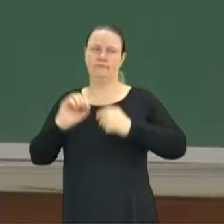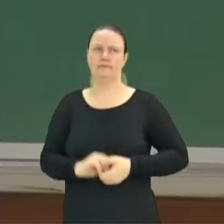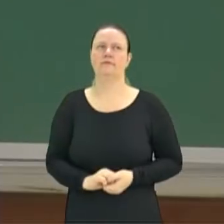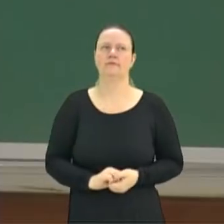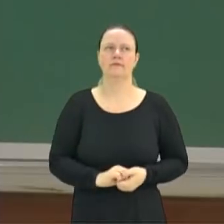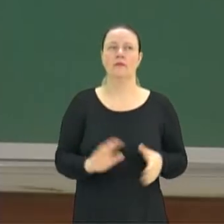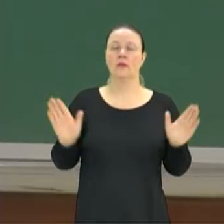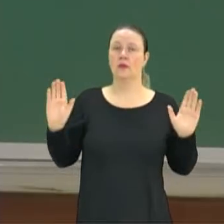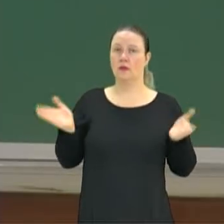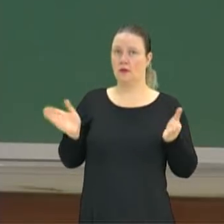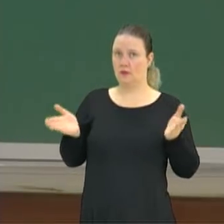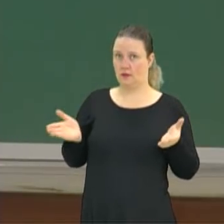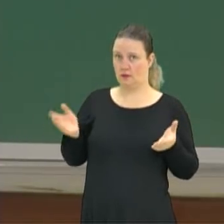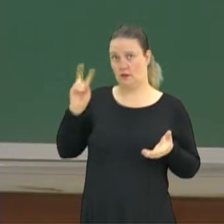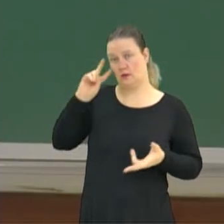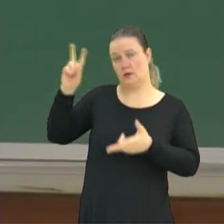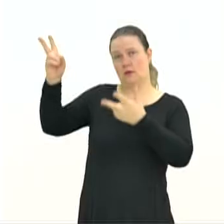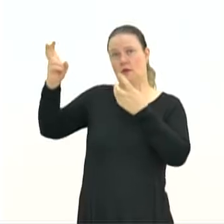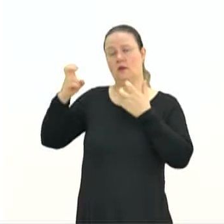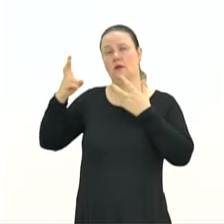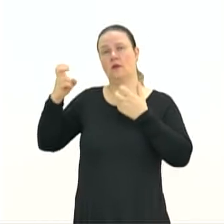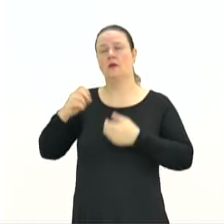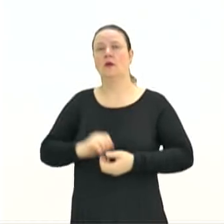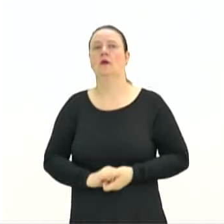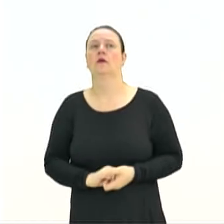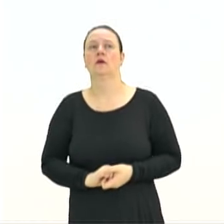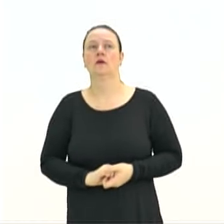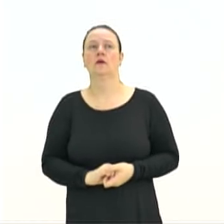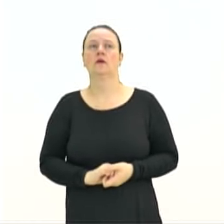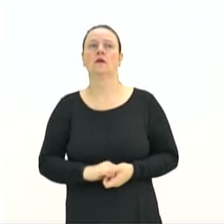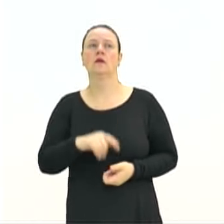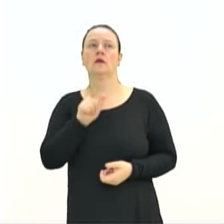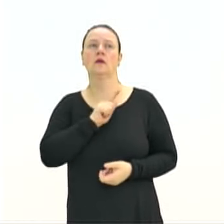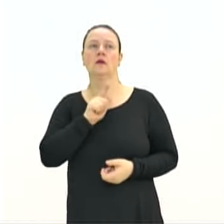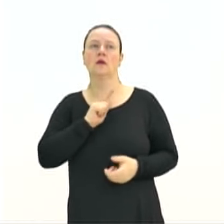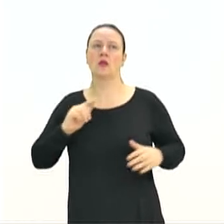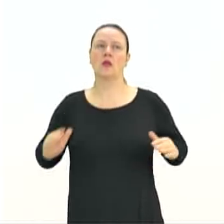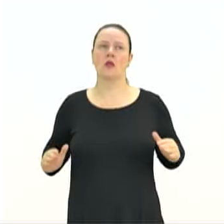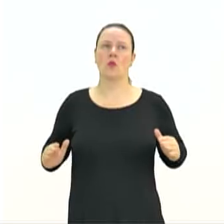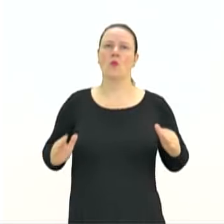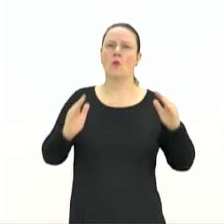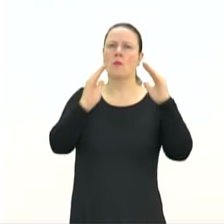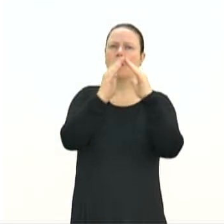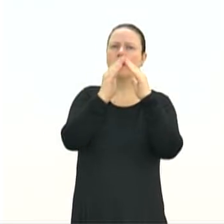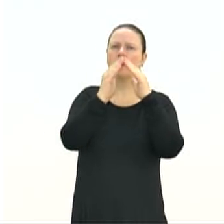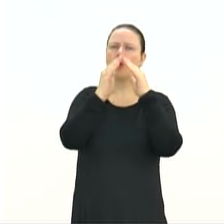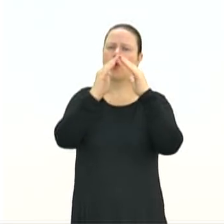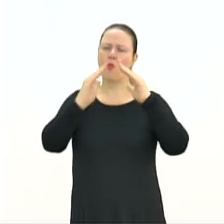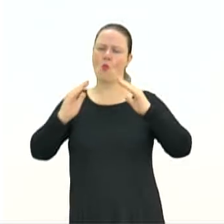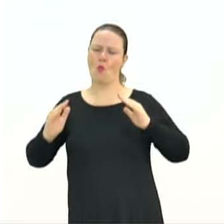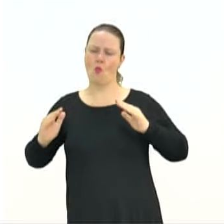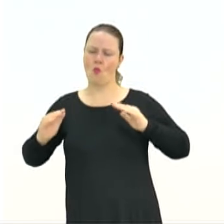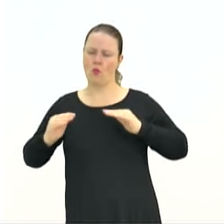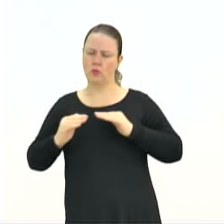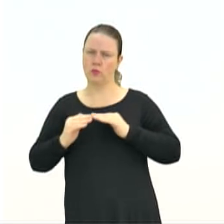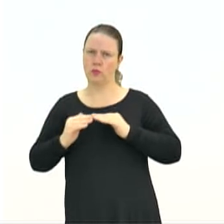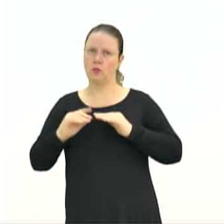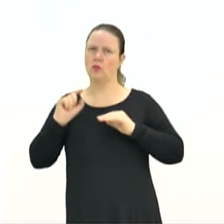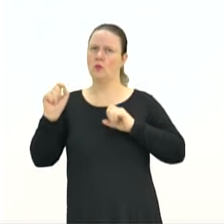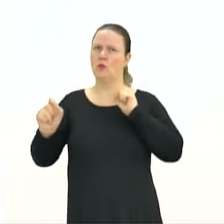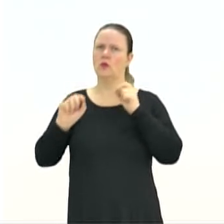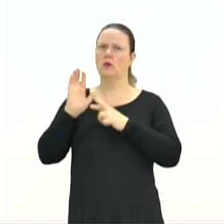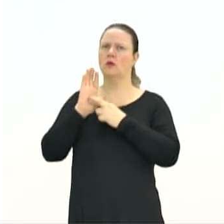bem fresquinha também, recente a questão. Considere a cadeia alimentar e as pirâmides que a representam. As pirâmides 1 e 2